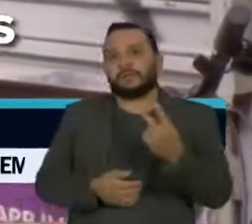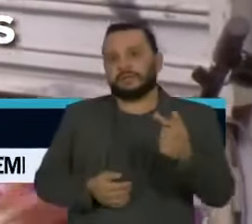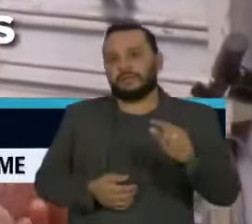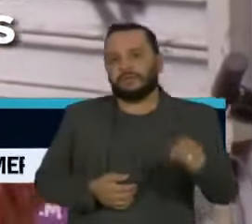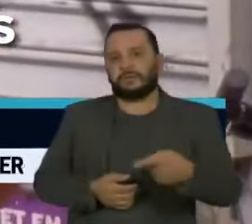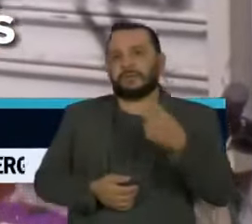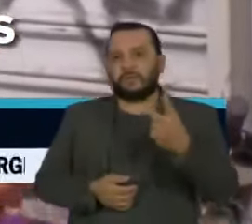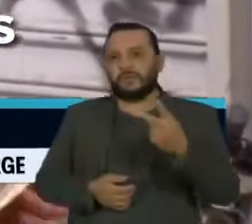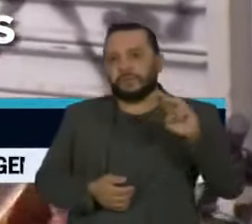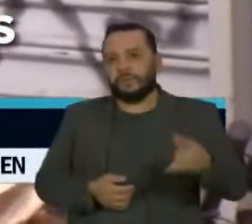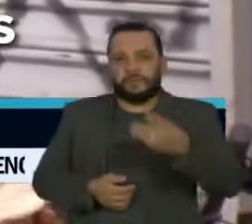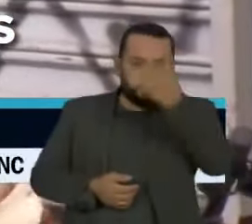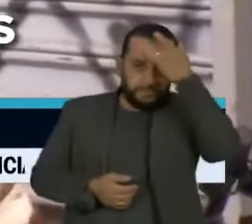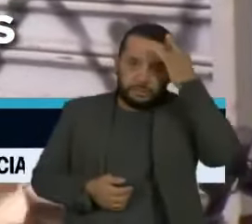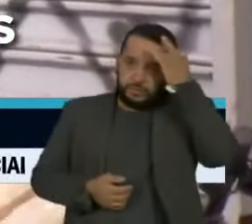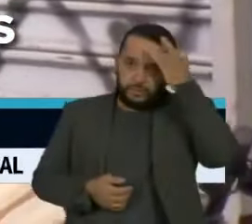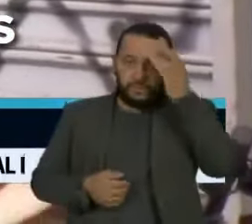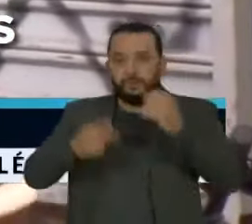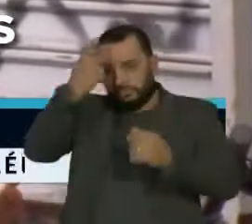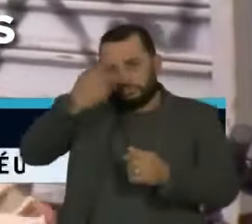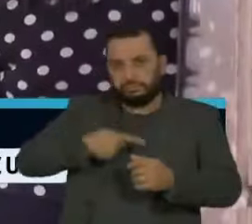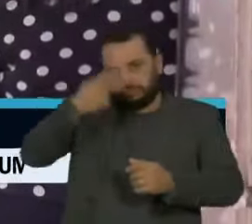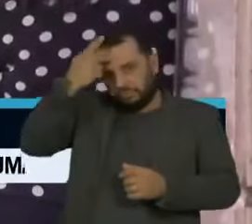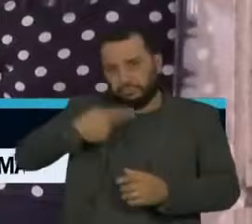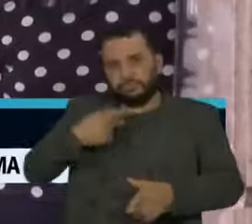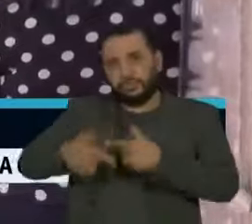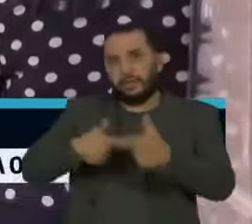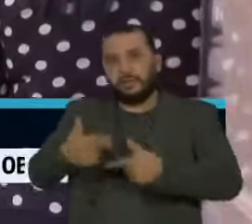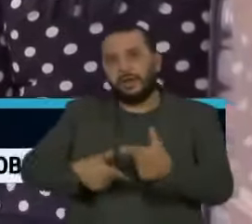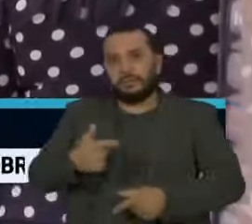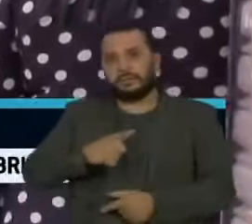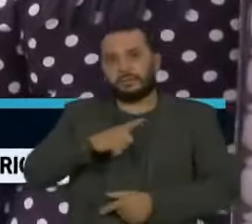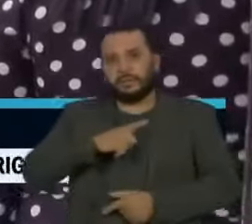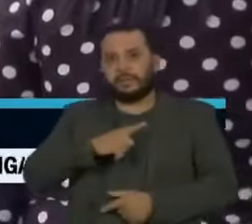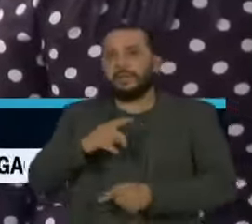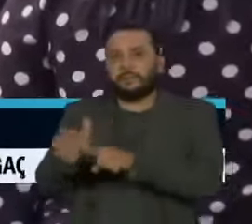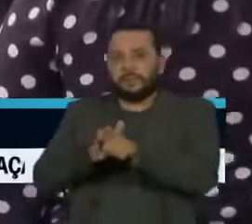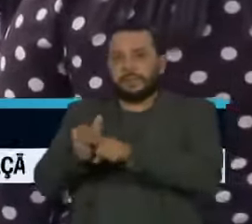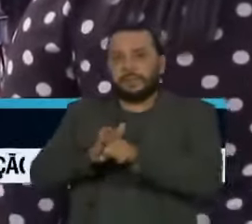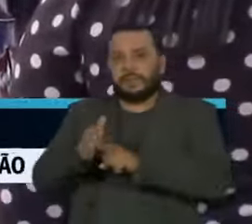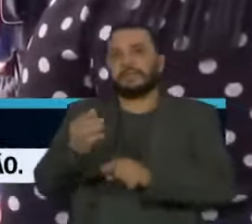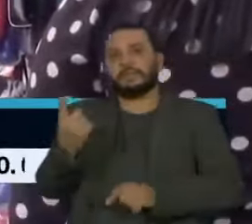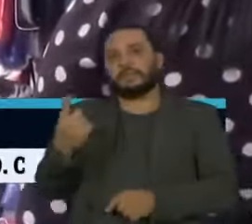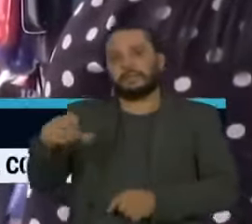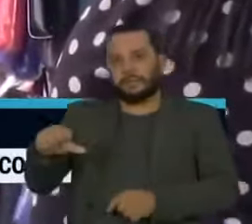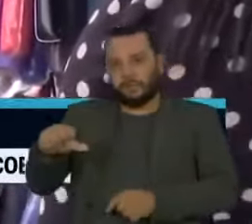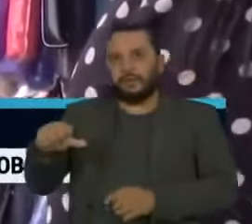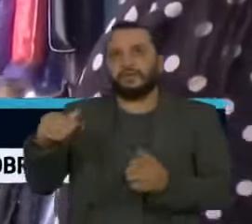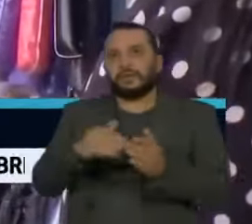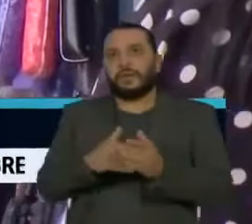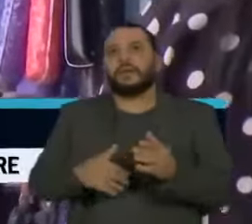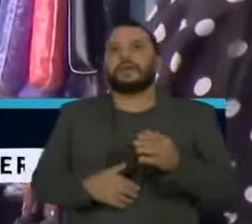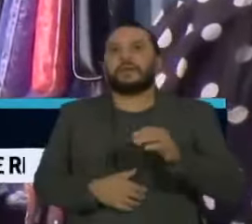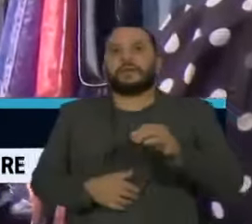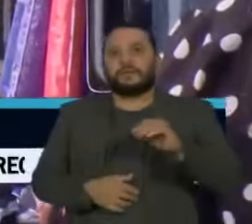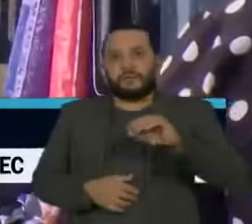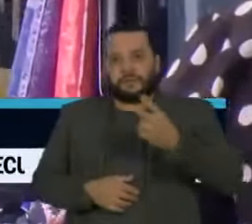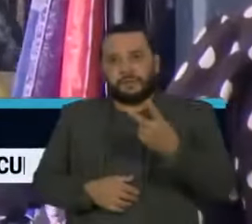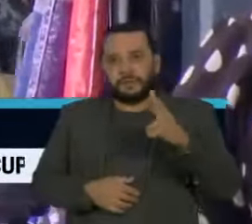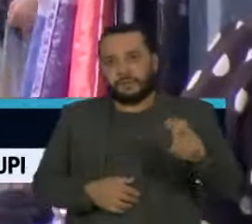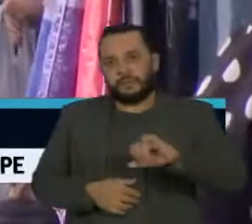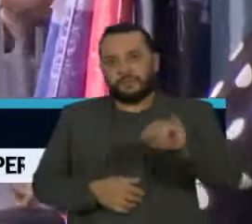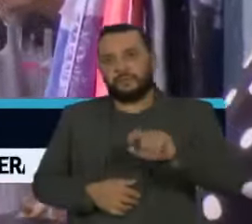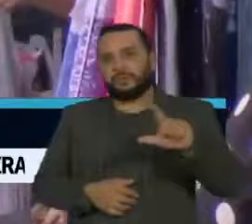milhões de pessoas em atividades informais. O levantamento foi feito entre os dias 19 e 25 de julho por meio